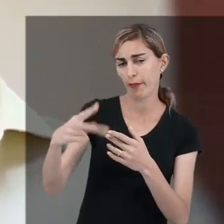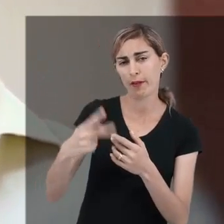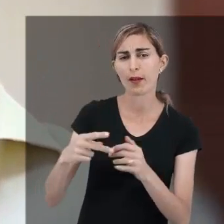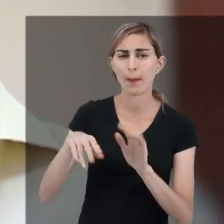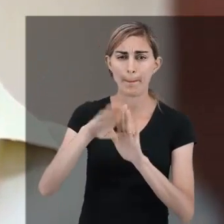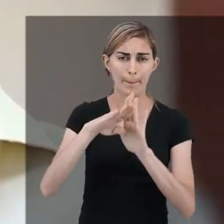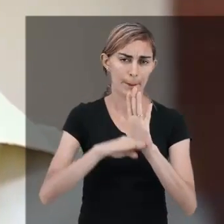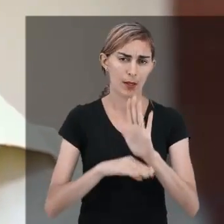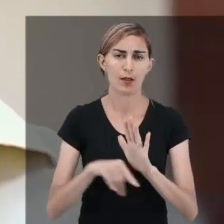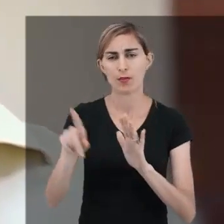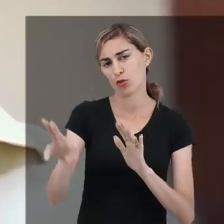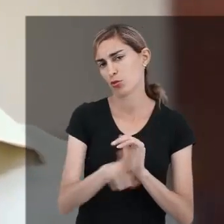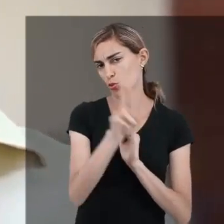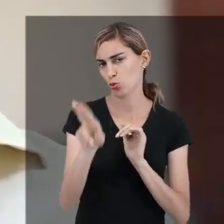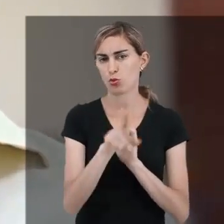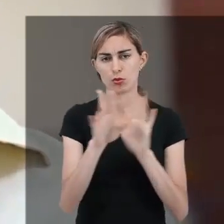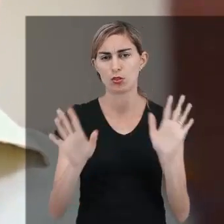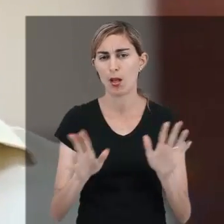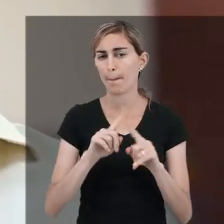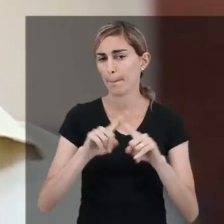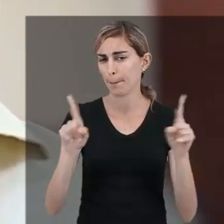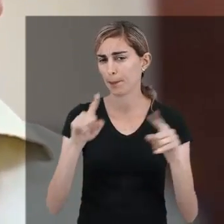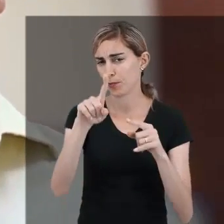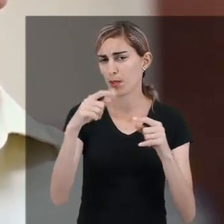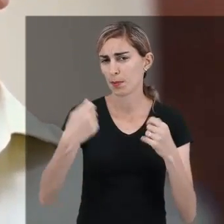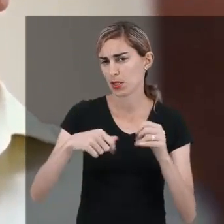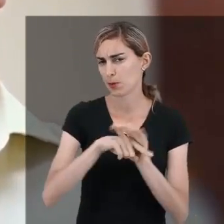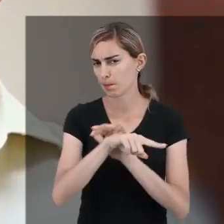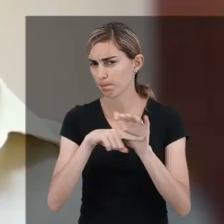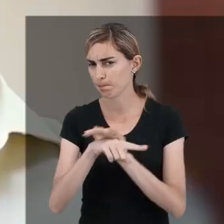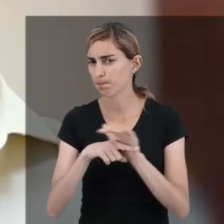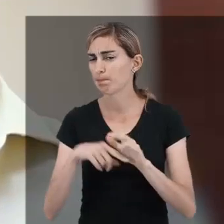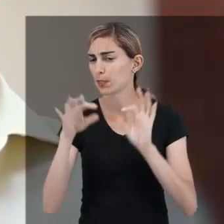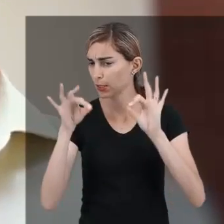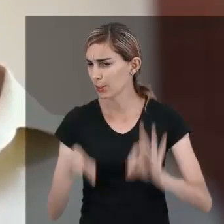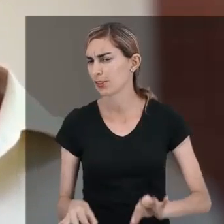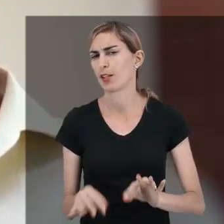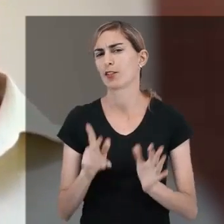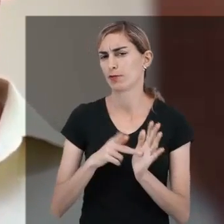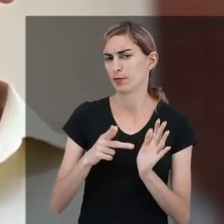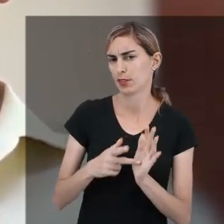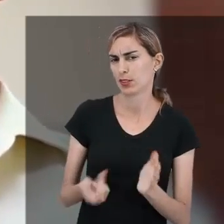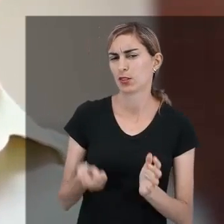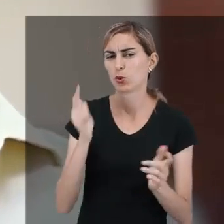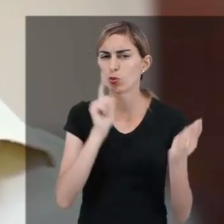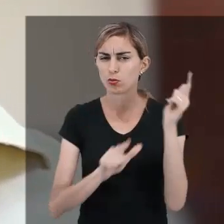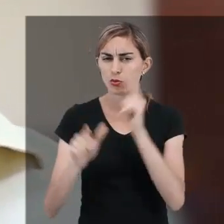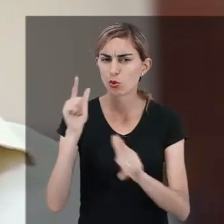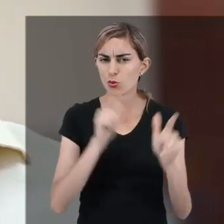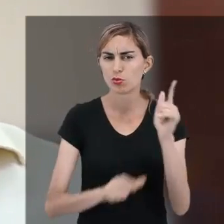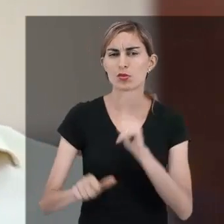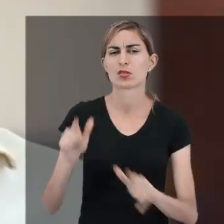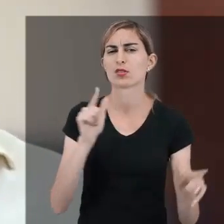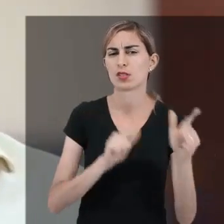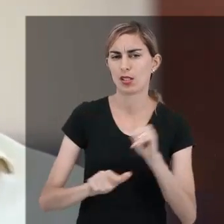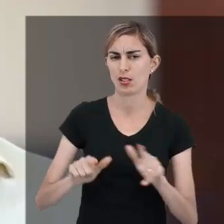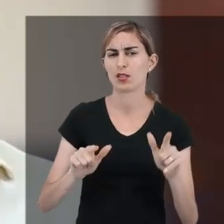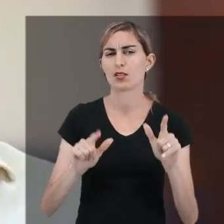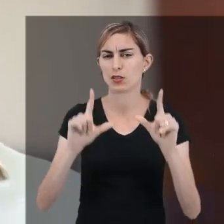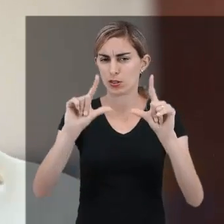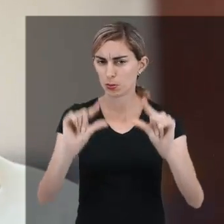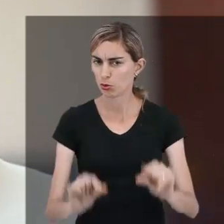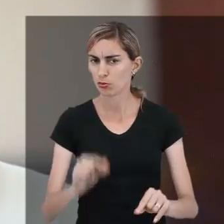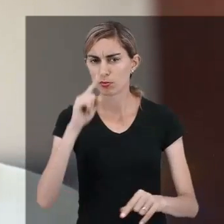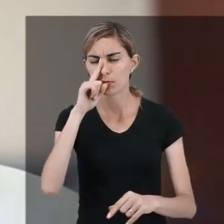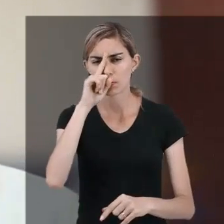um parâmetro para você utilizar, mas você precisa verificar se aquilo está sendo executado ou não, se você está conseguindo atenuar aquele risco